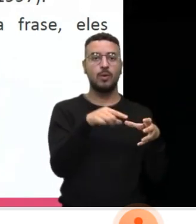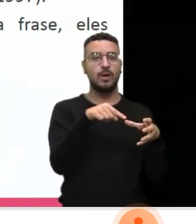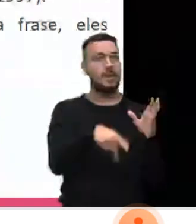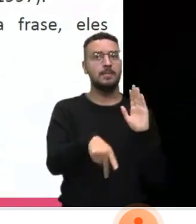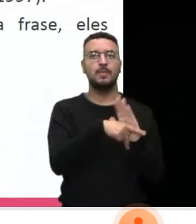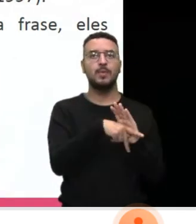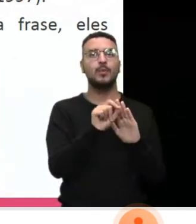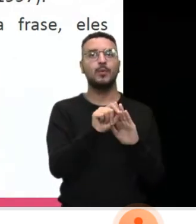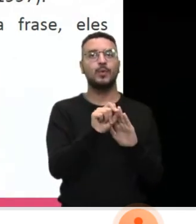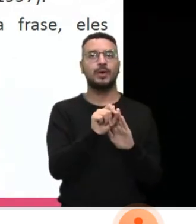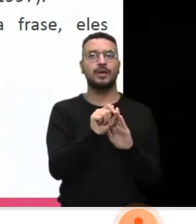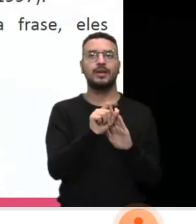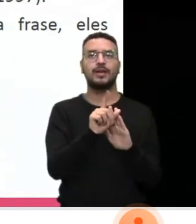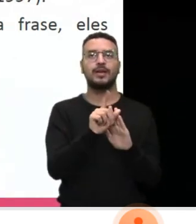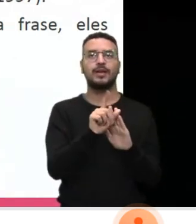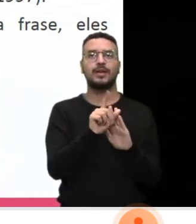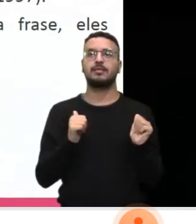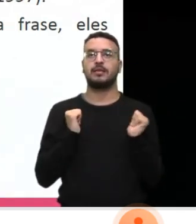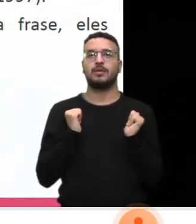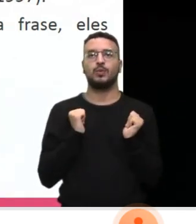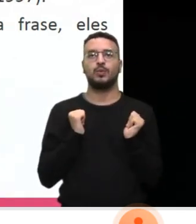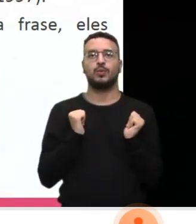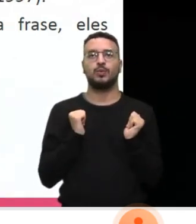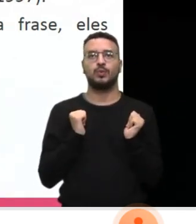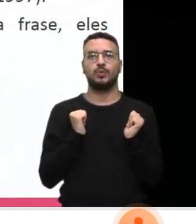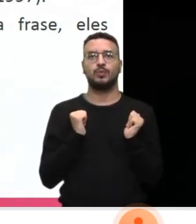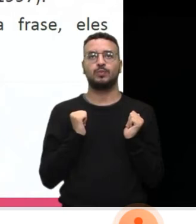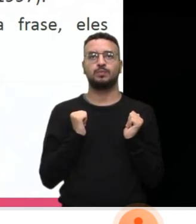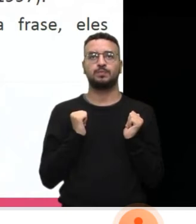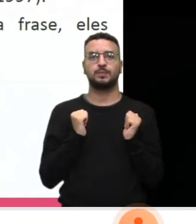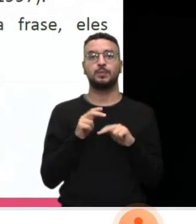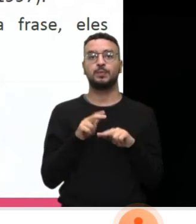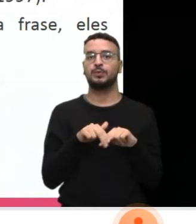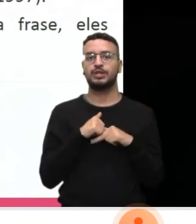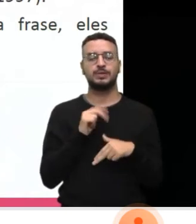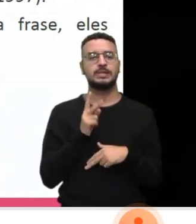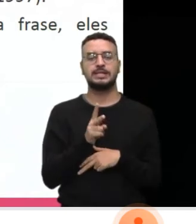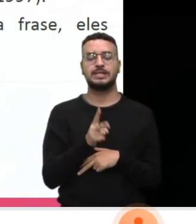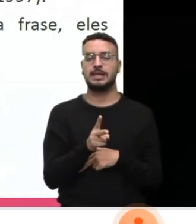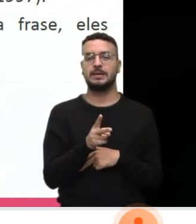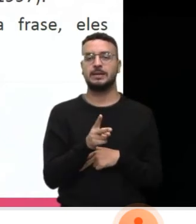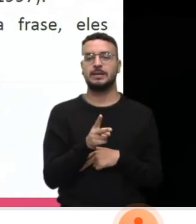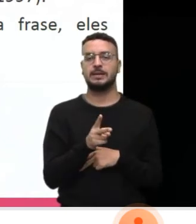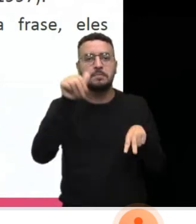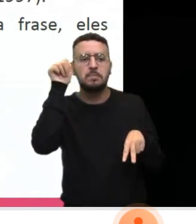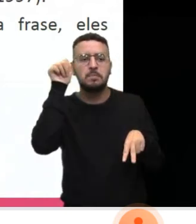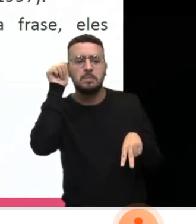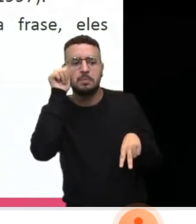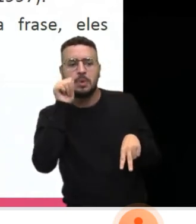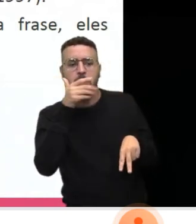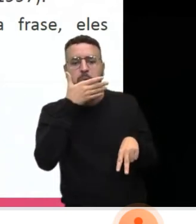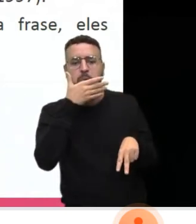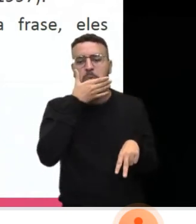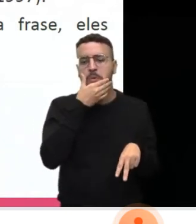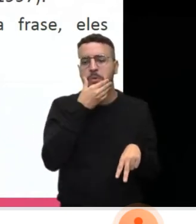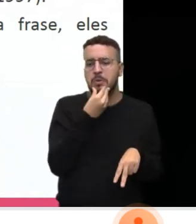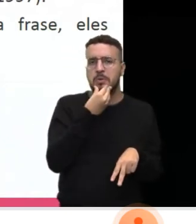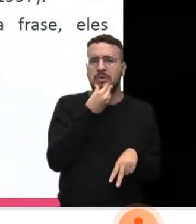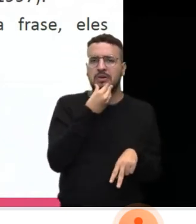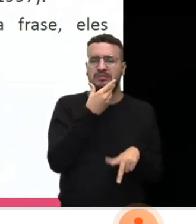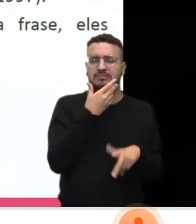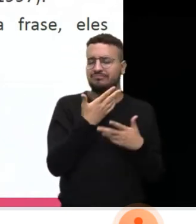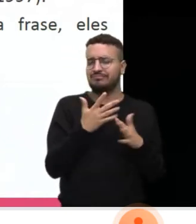razão, costumam ser grafados com o arroba. Então, quando você perceber a escrita, né, alguma menção em relação